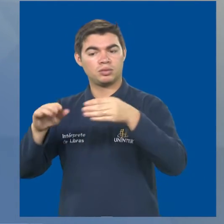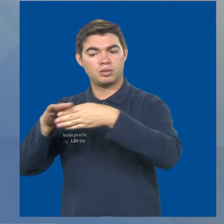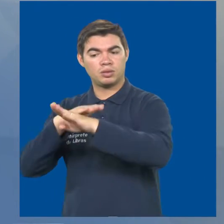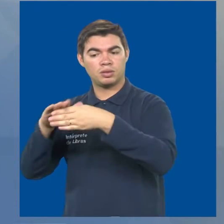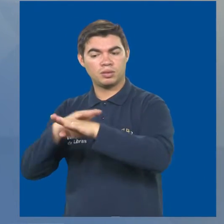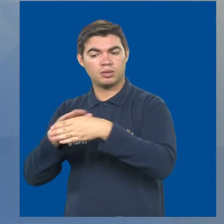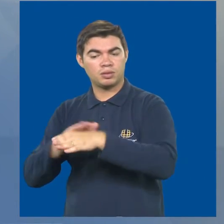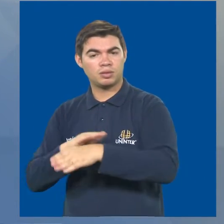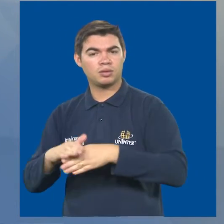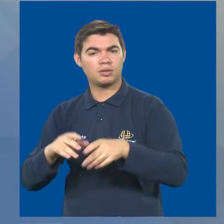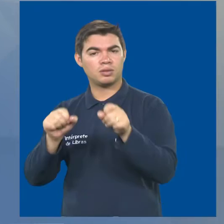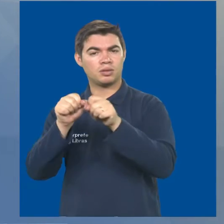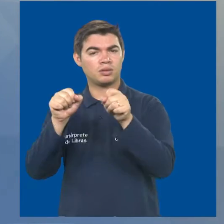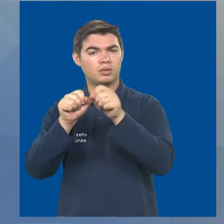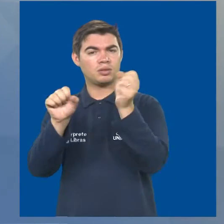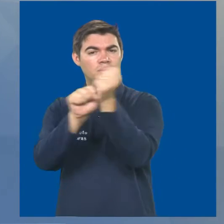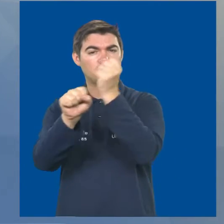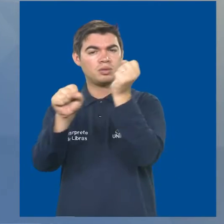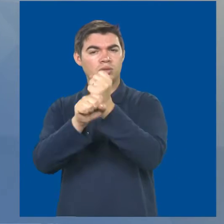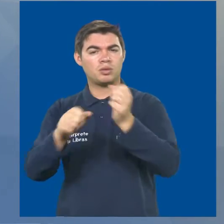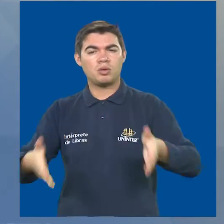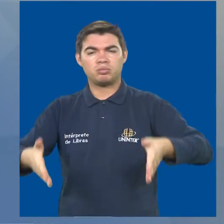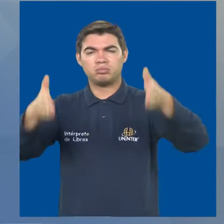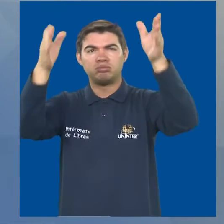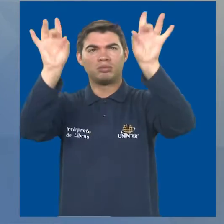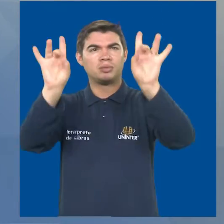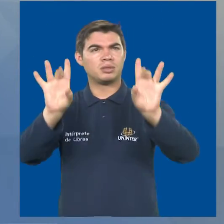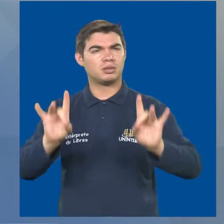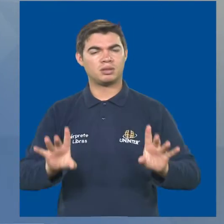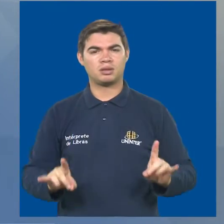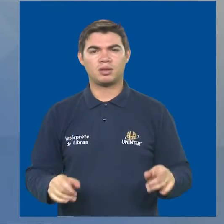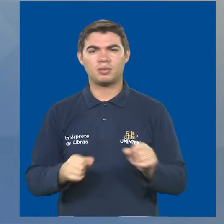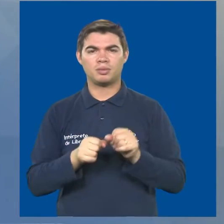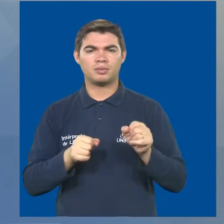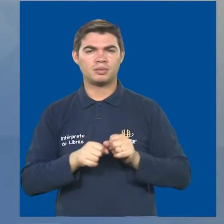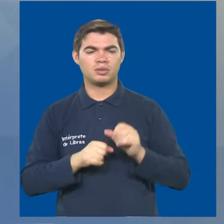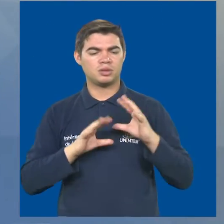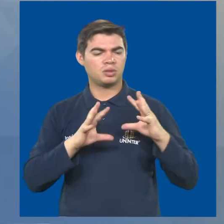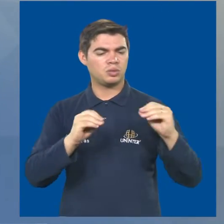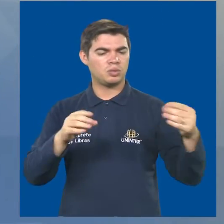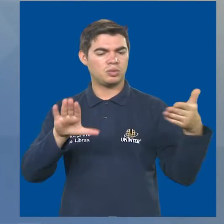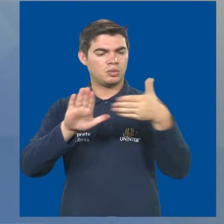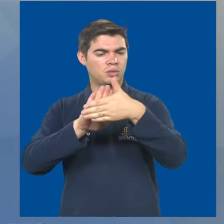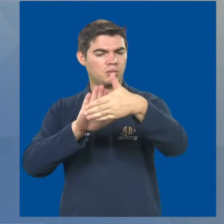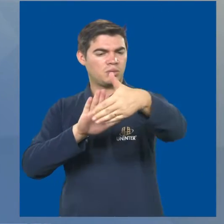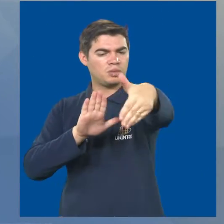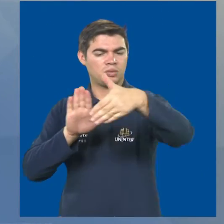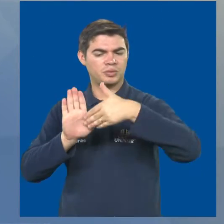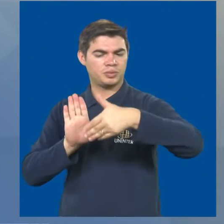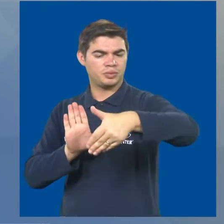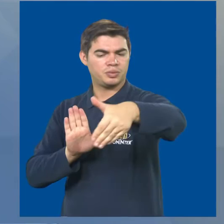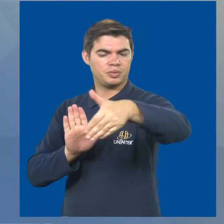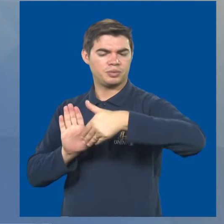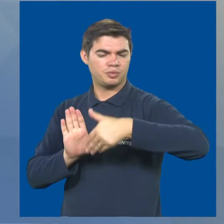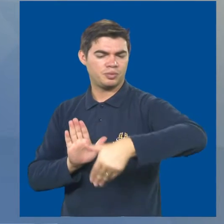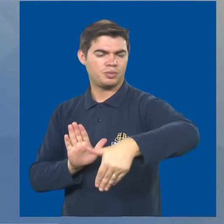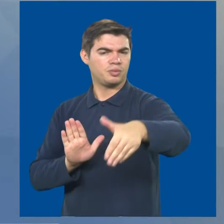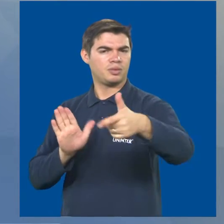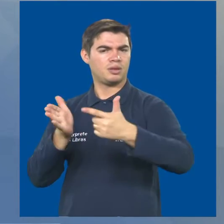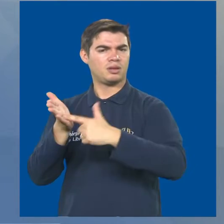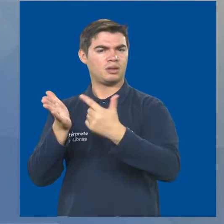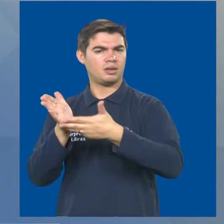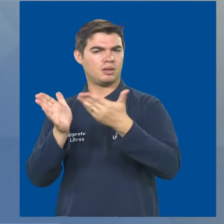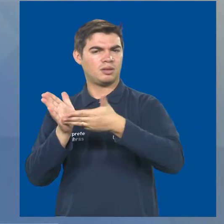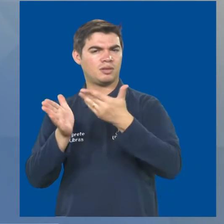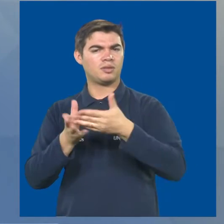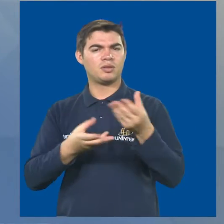construir um prédio especial para armazenar todos esses volumes mas mais do que isso começou